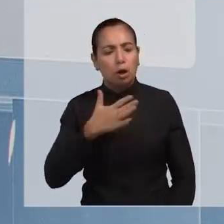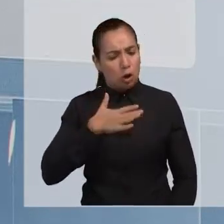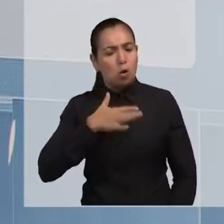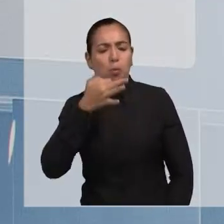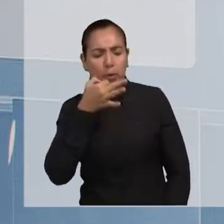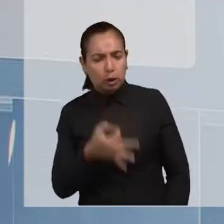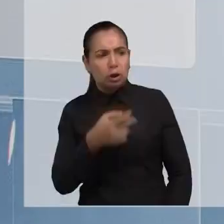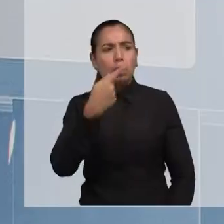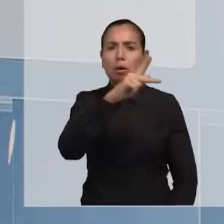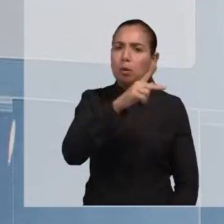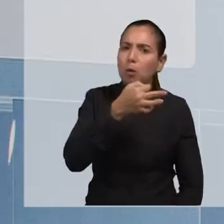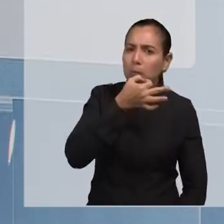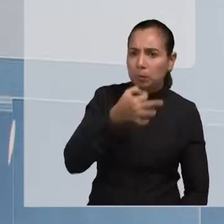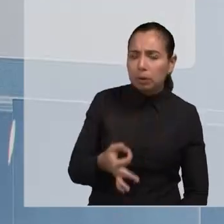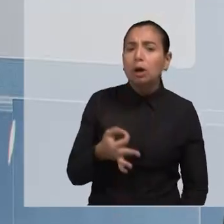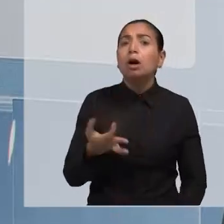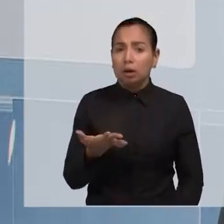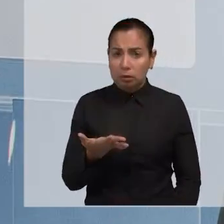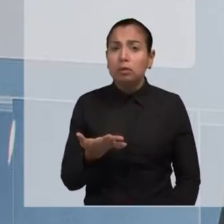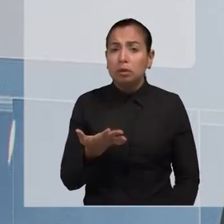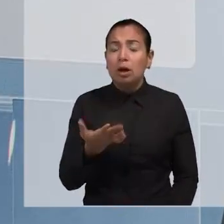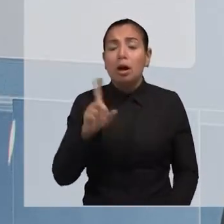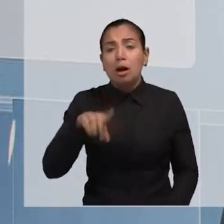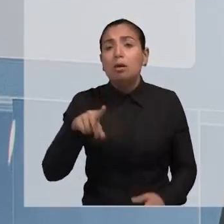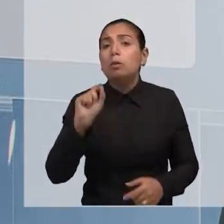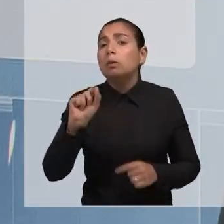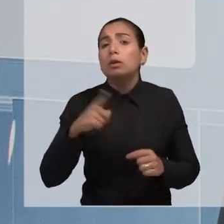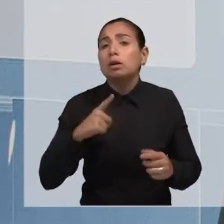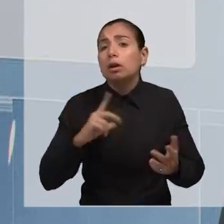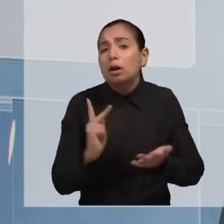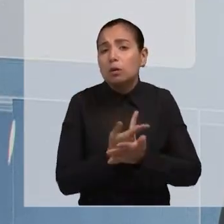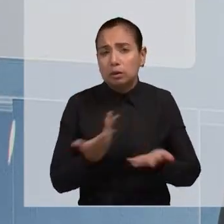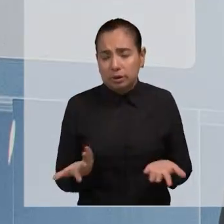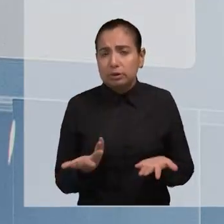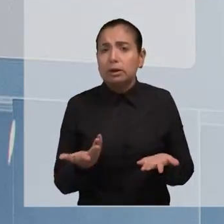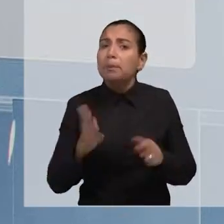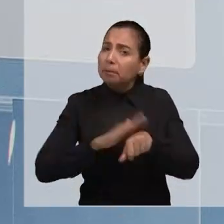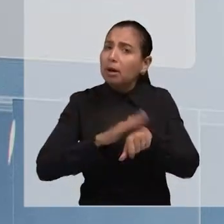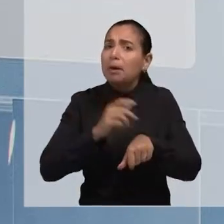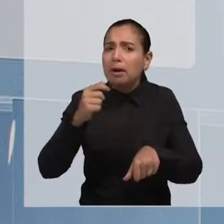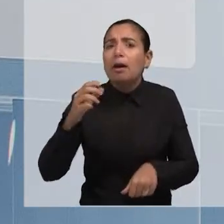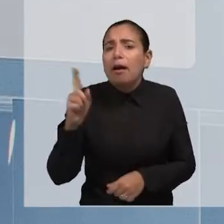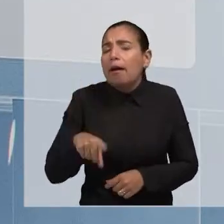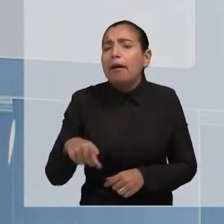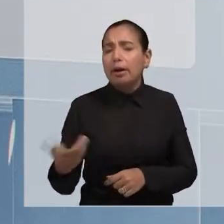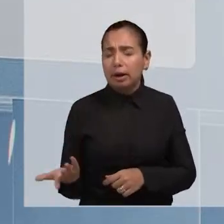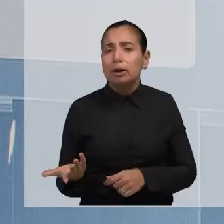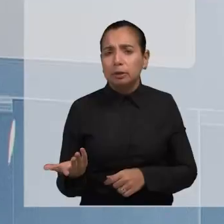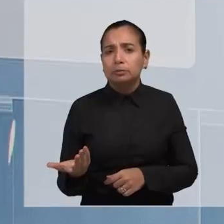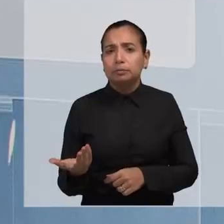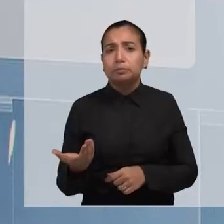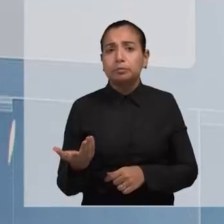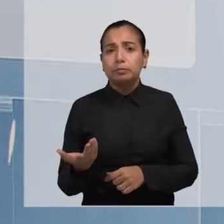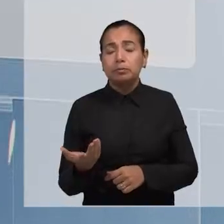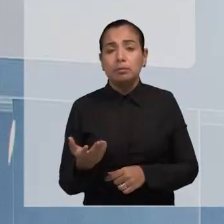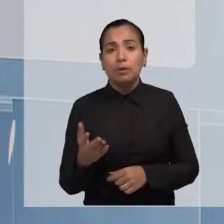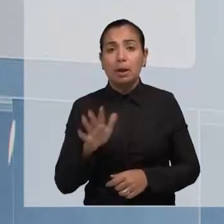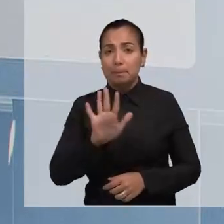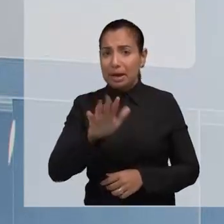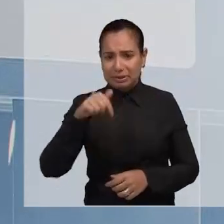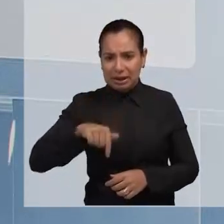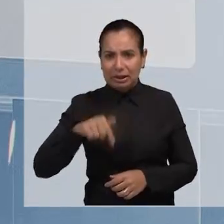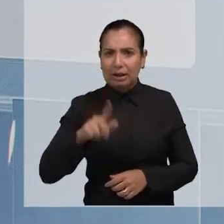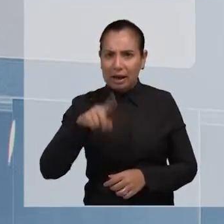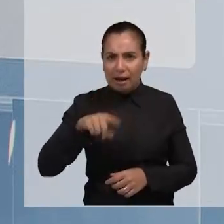do Luiz, do que ele está vendo. Existe um noticiário. O noticiário não tem opinião. O noticiário é um fato relatado. Aqui não é um